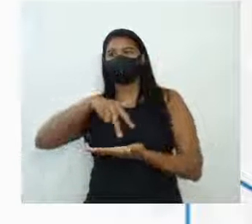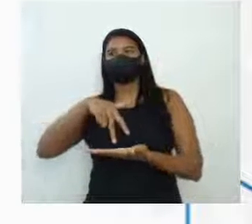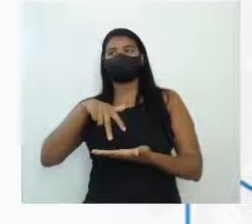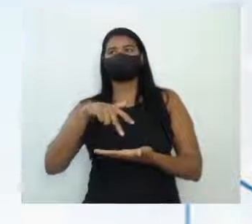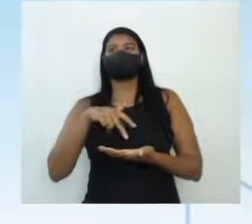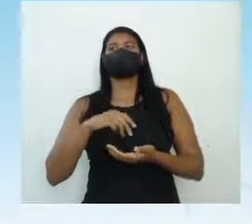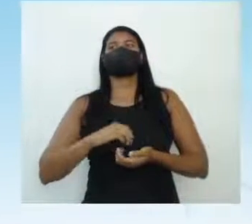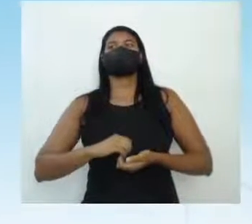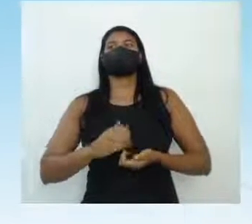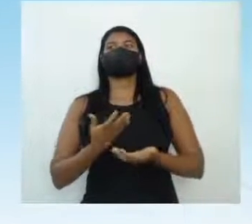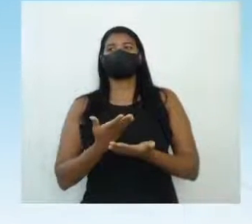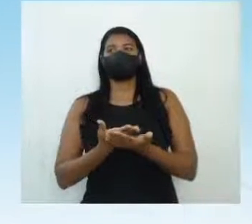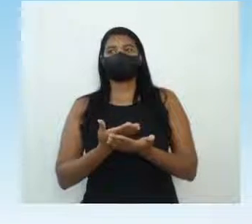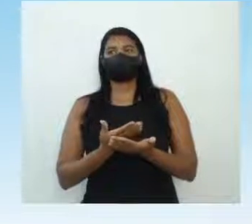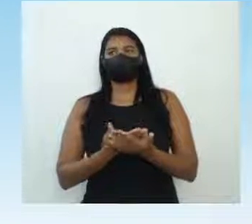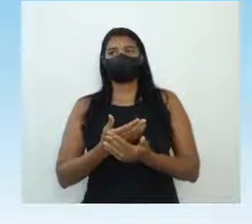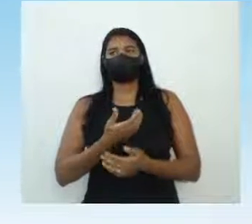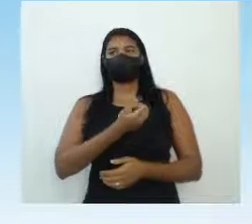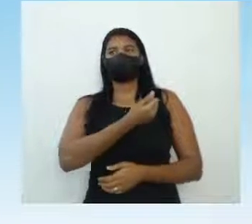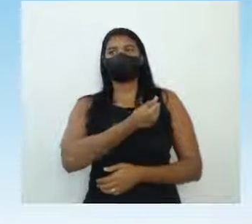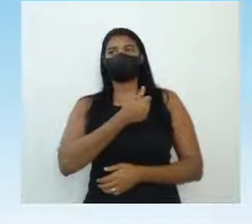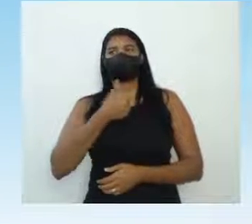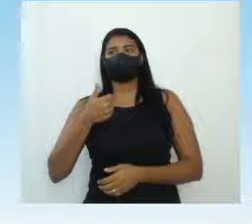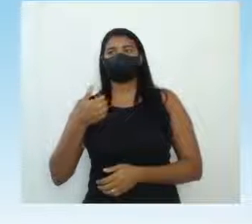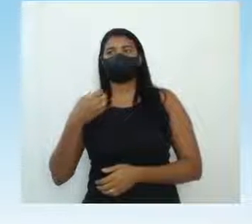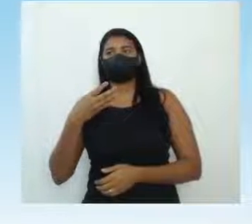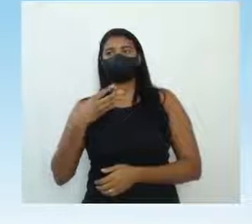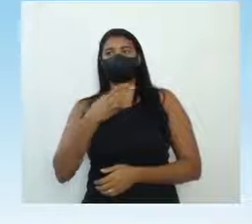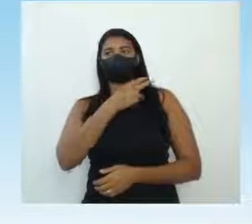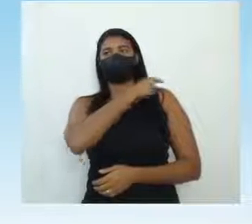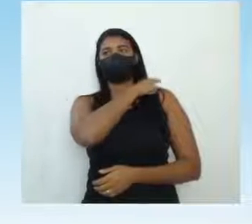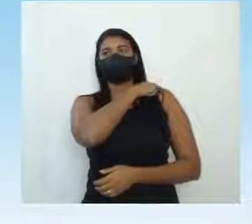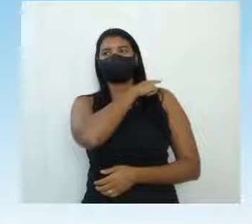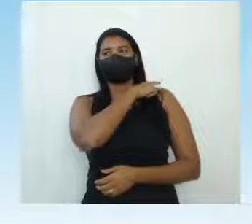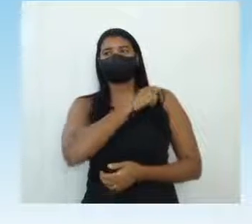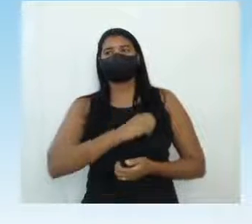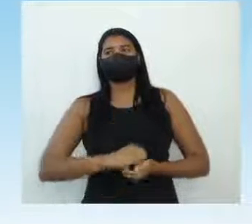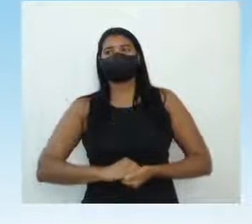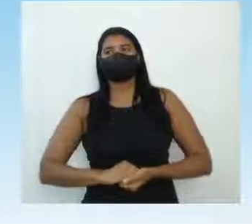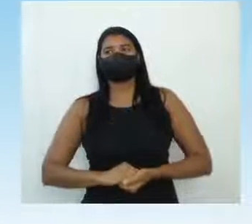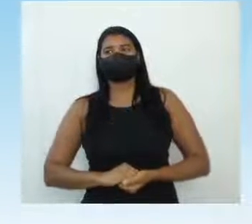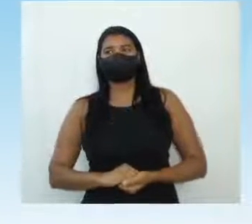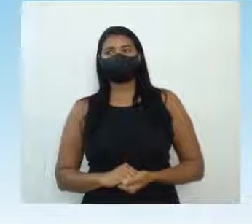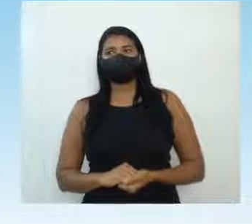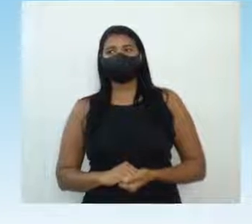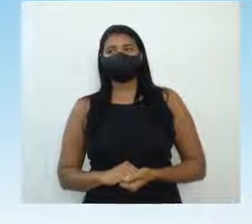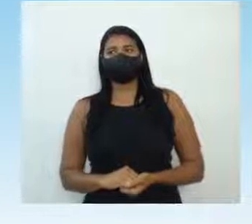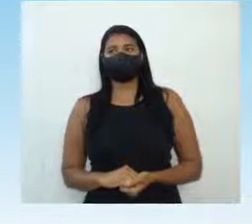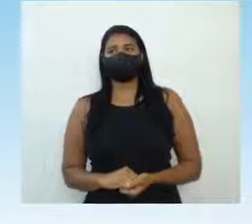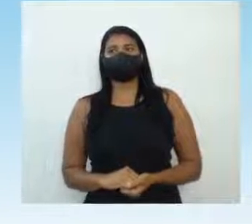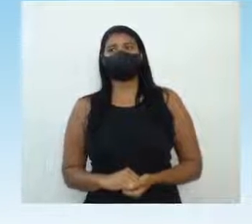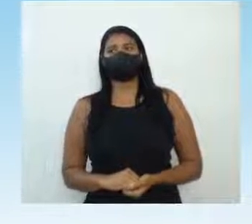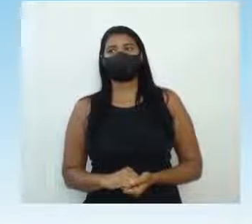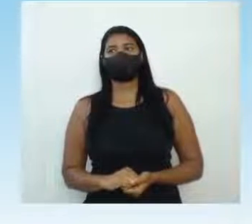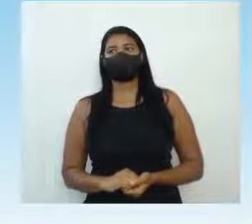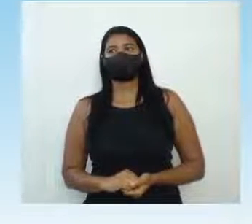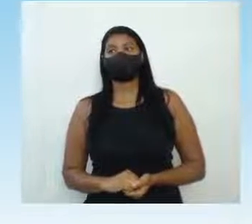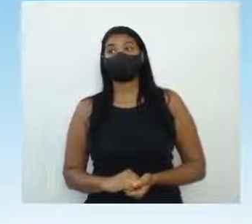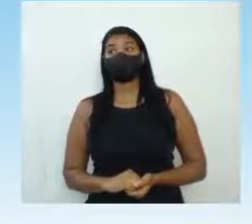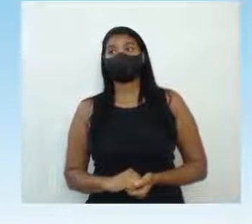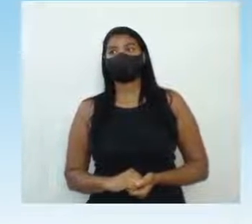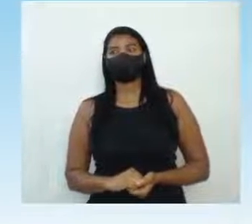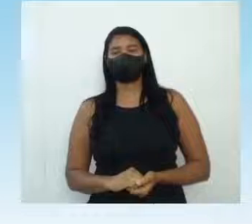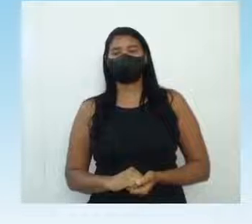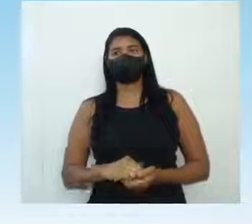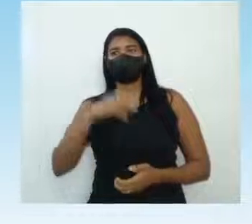Essa é a nossa aula 14 do segundo ano do ensino médio. Vamos lá. Bom, o que